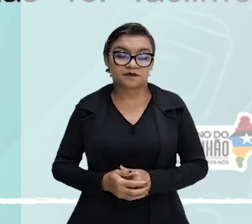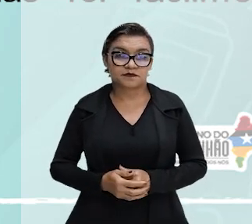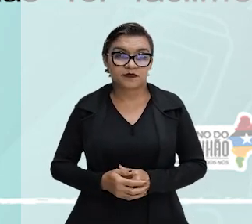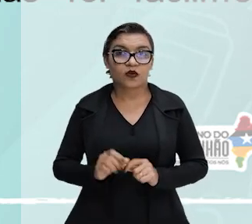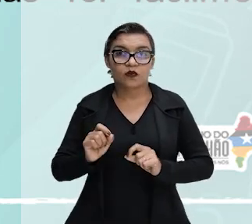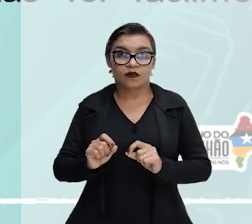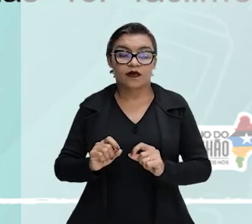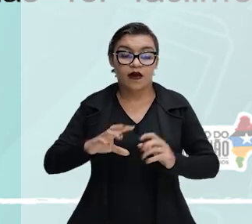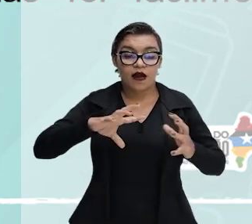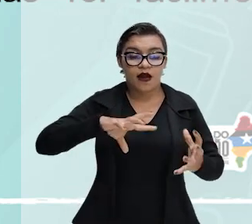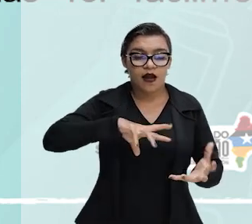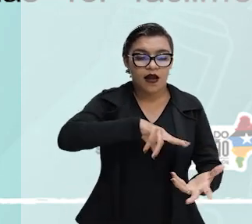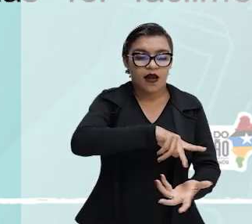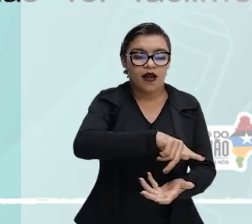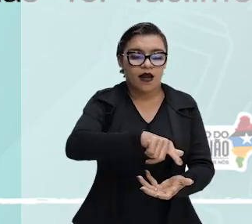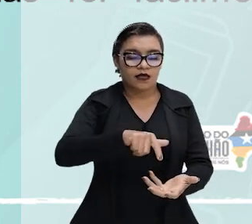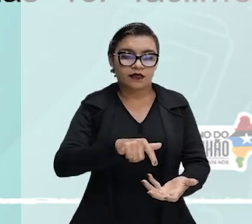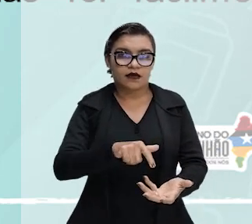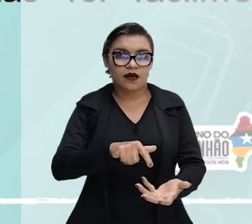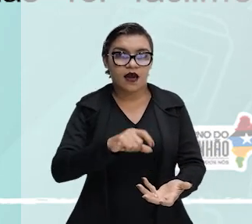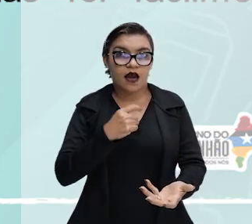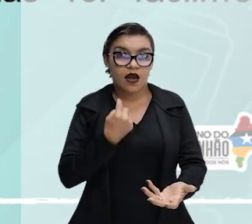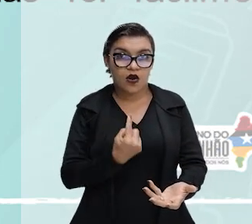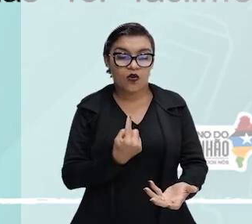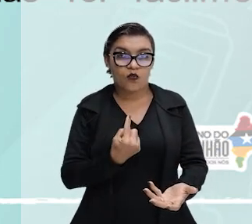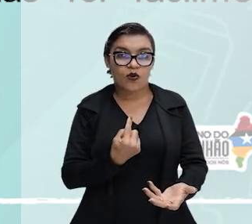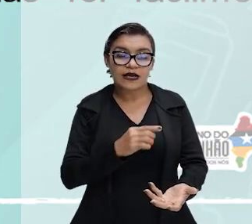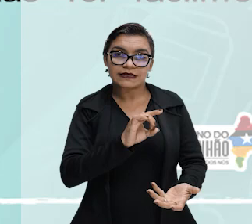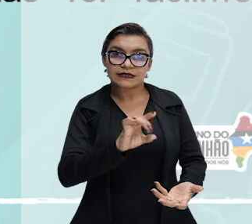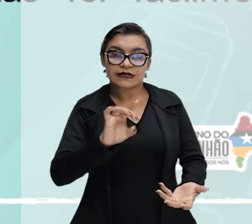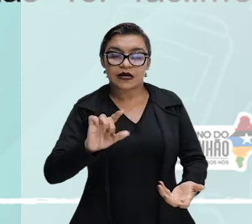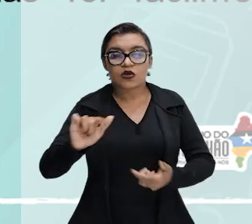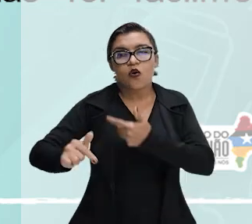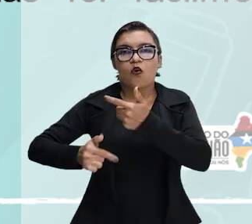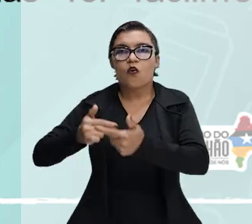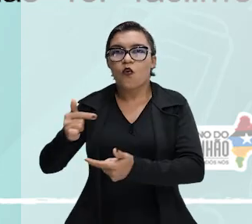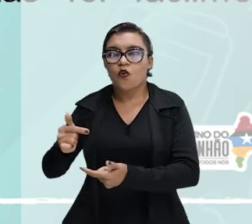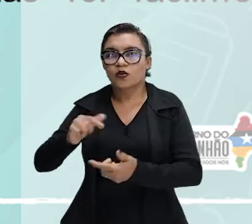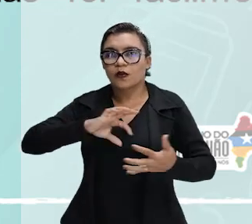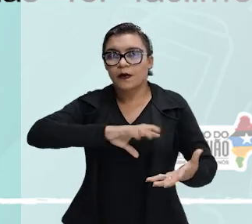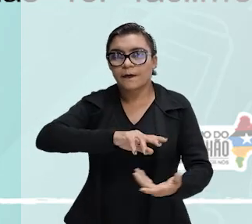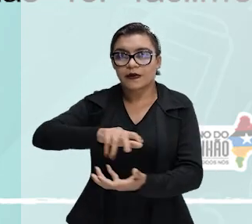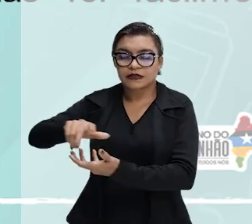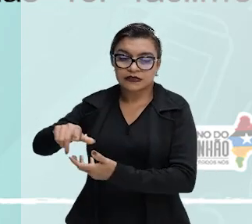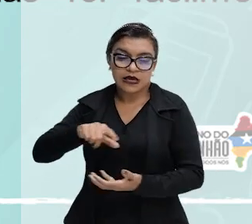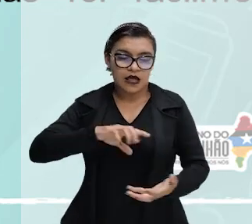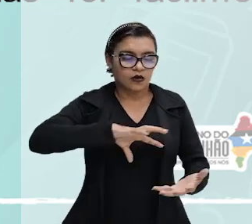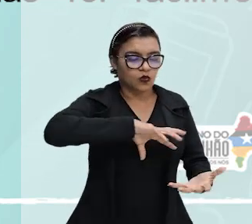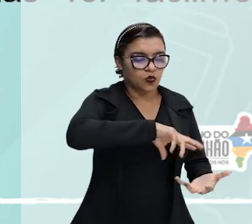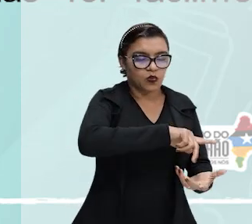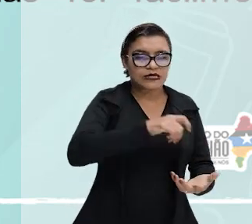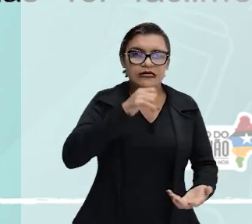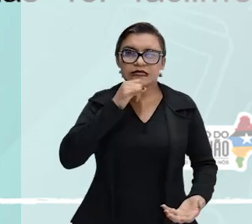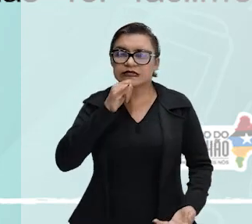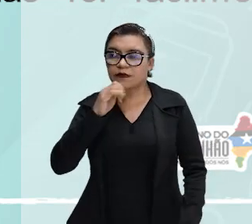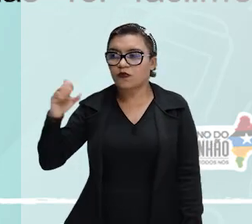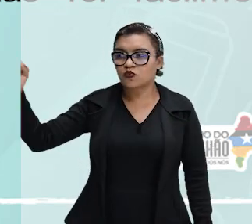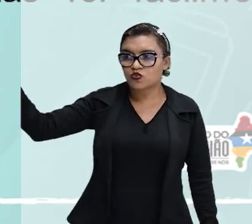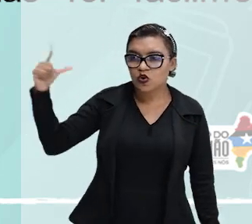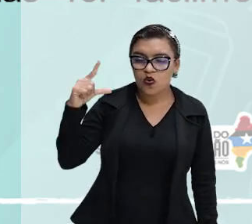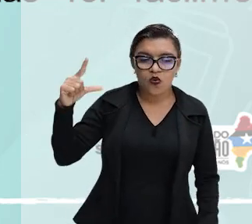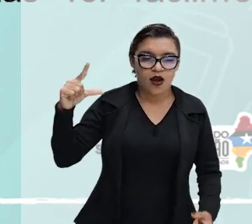Terra é apenas um dos 6 planetas, até então só se conhecia esses 6 planetas, girando em torno do Sol,